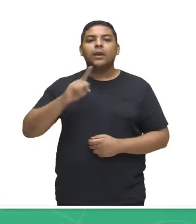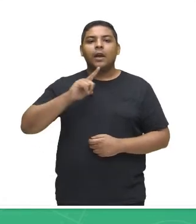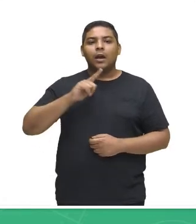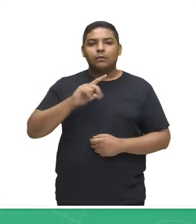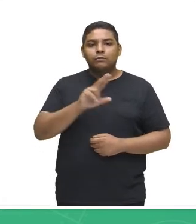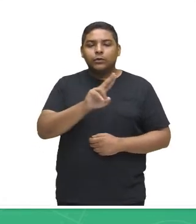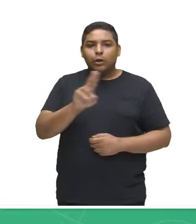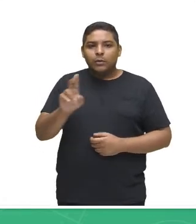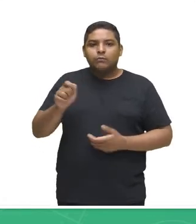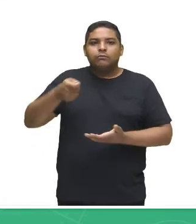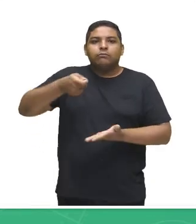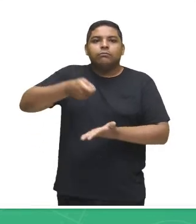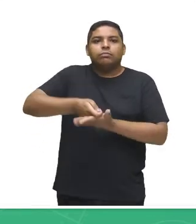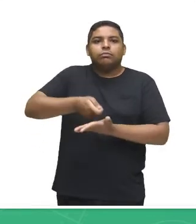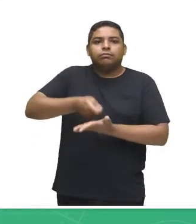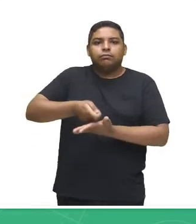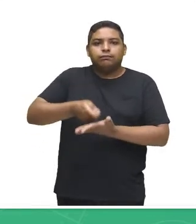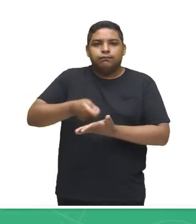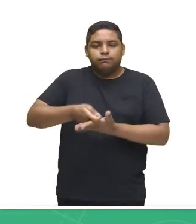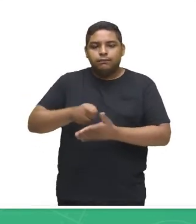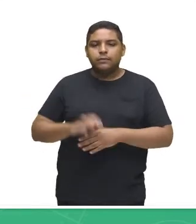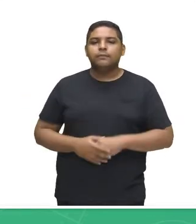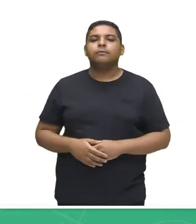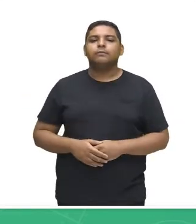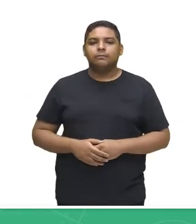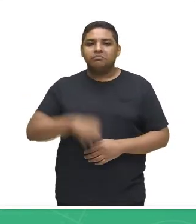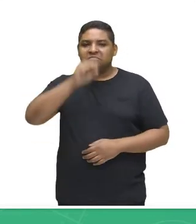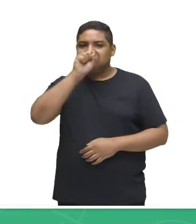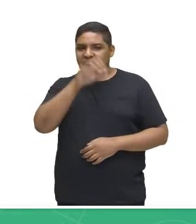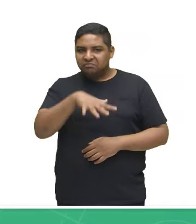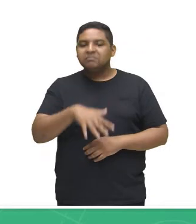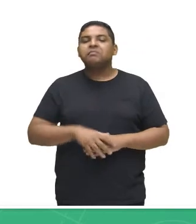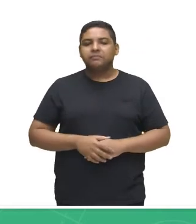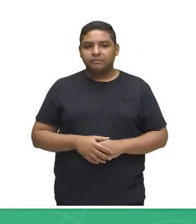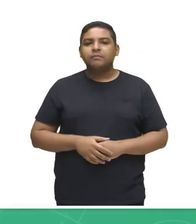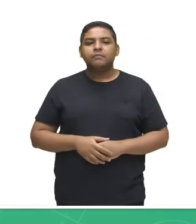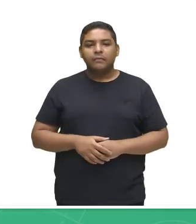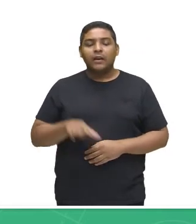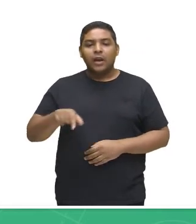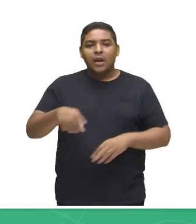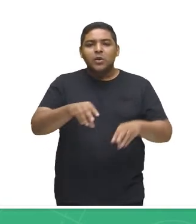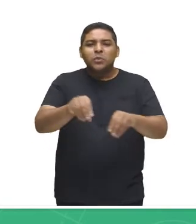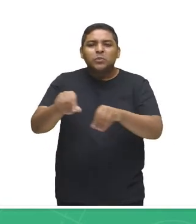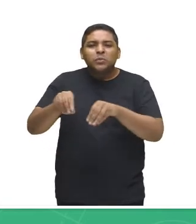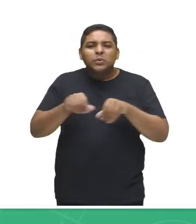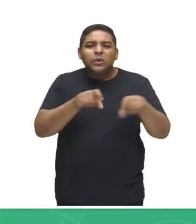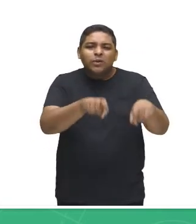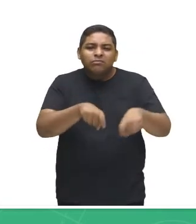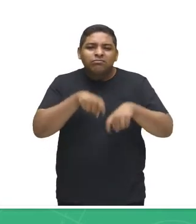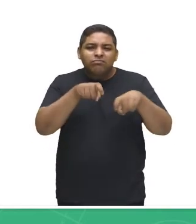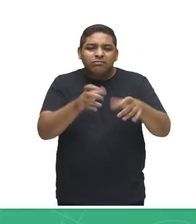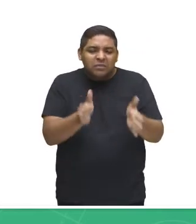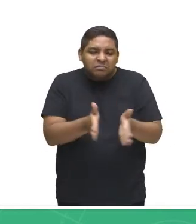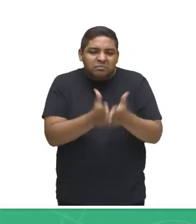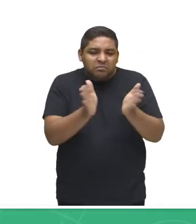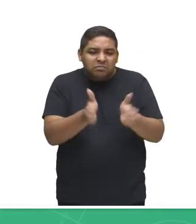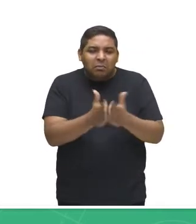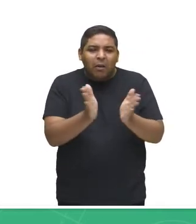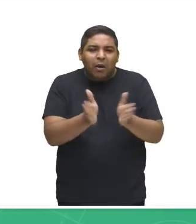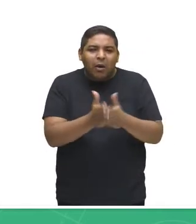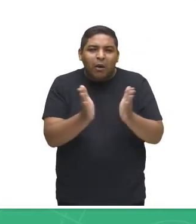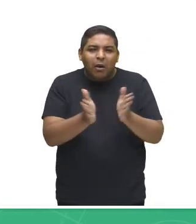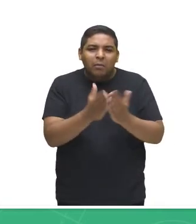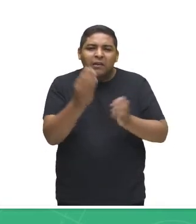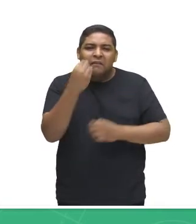isso? Então, olha só. Quando eles chegaram lá, o solo já estava pobre, mas mesmo assim era cobiçado. Como